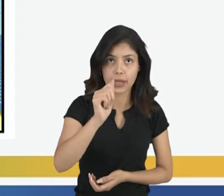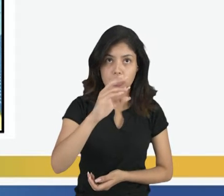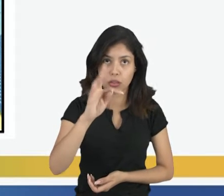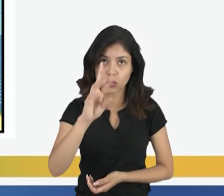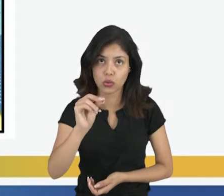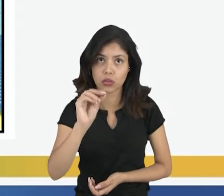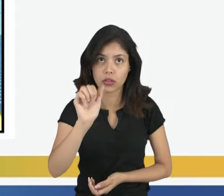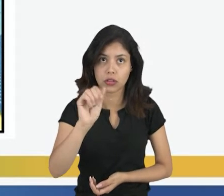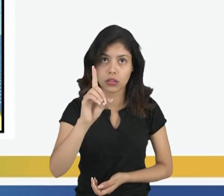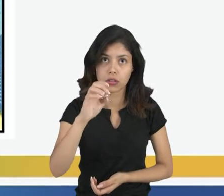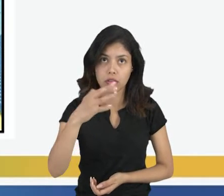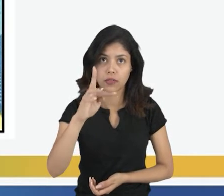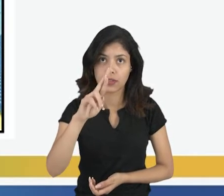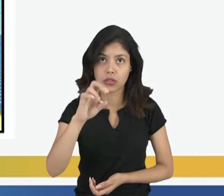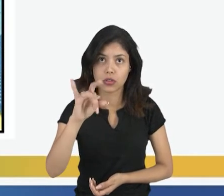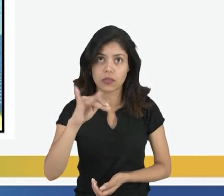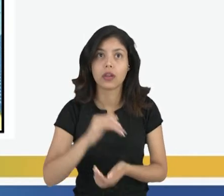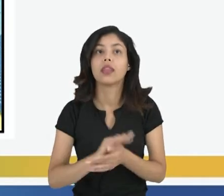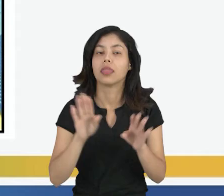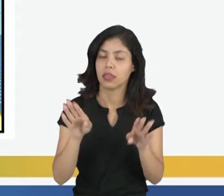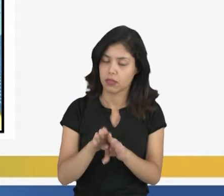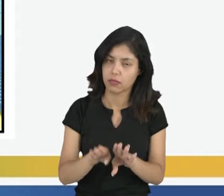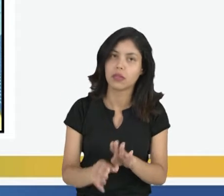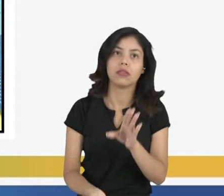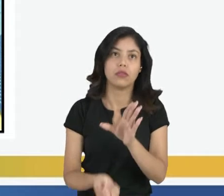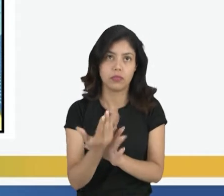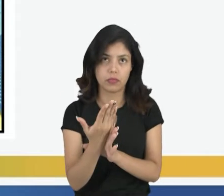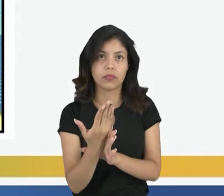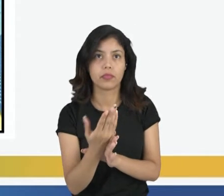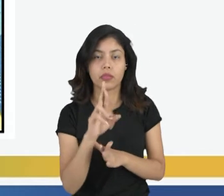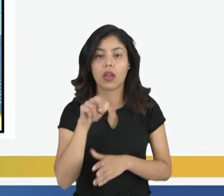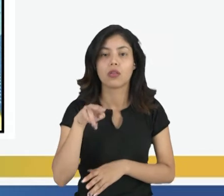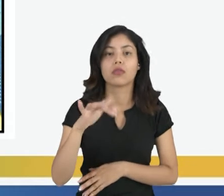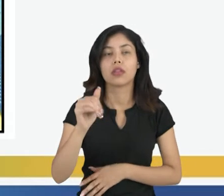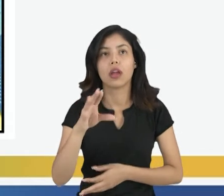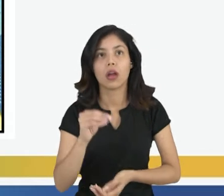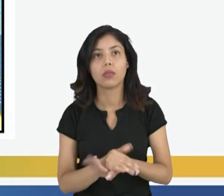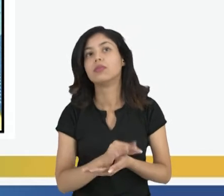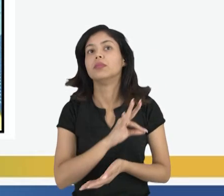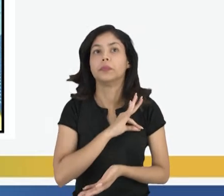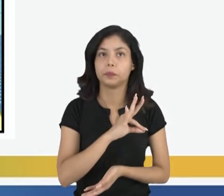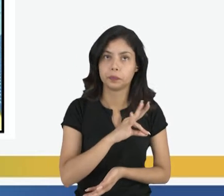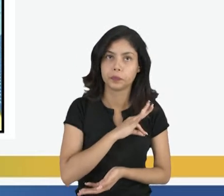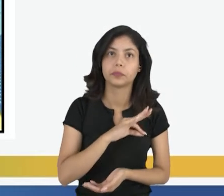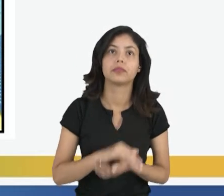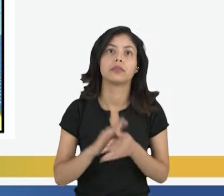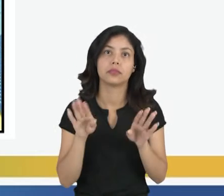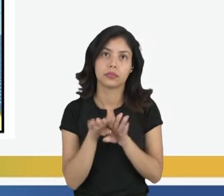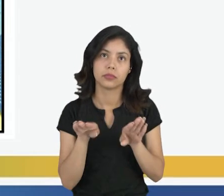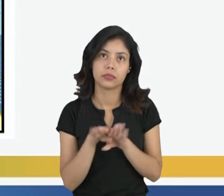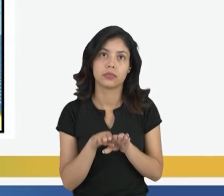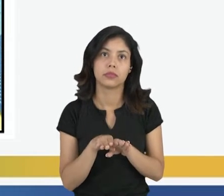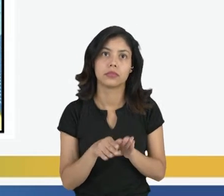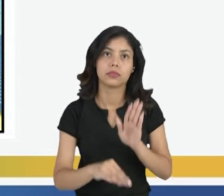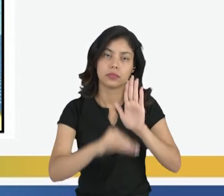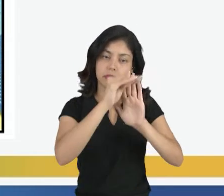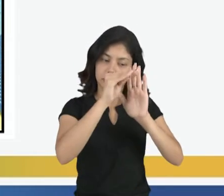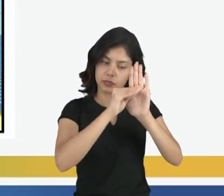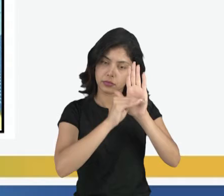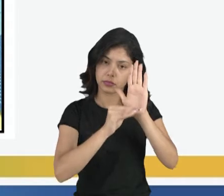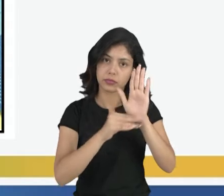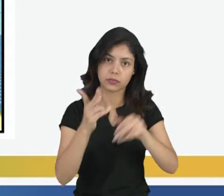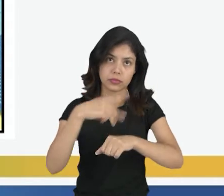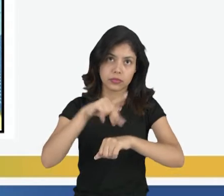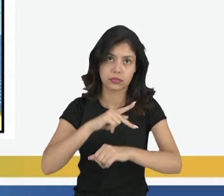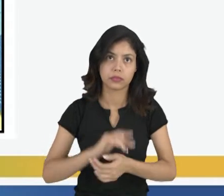que é criado também pela União Soviética, também como contraponto, né, essa aliança militar, e a gente tem aí a lista dos países membros,